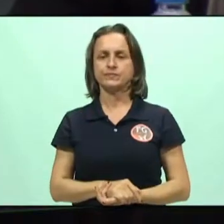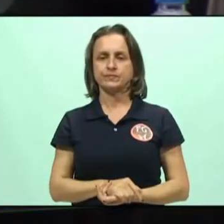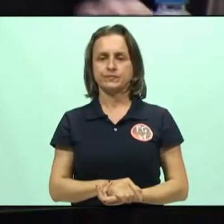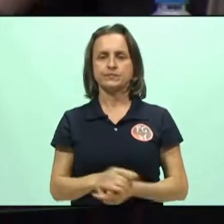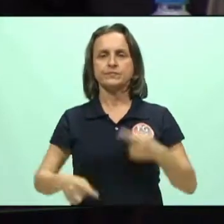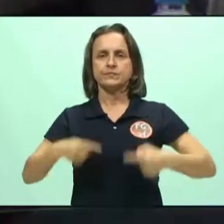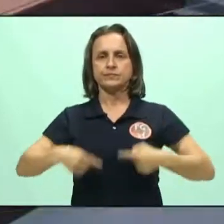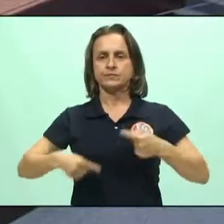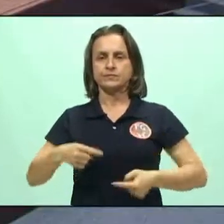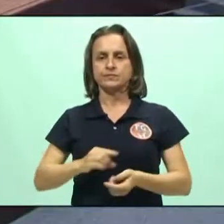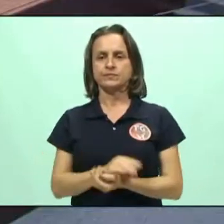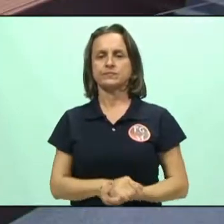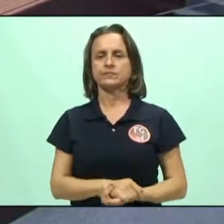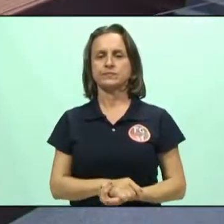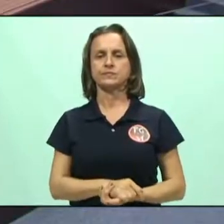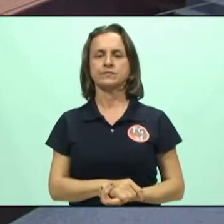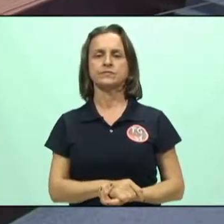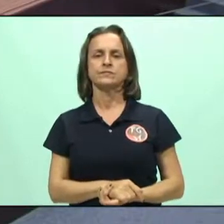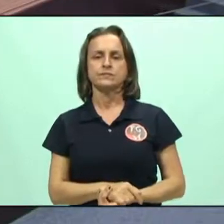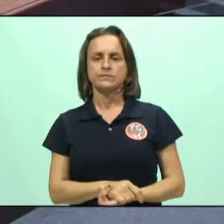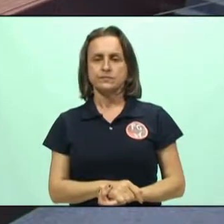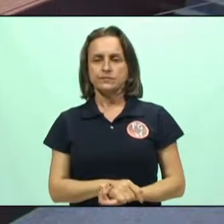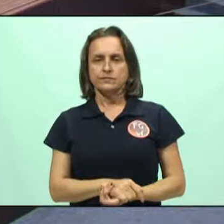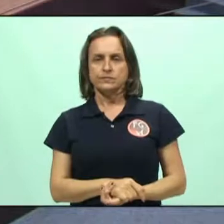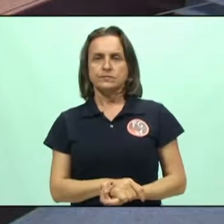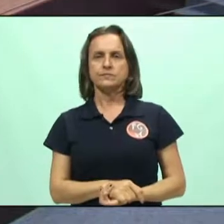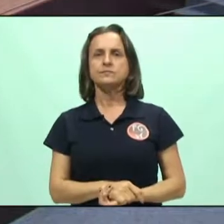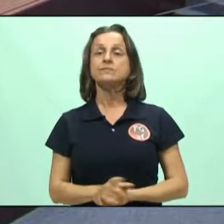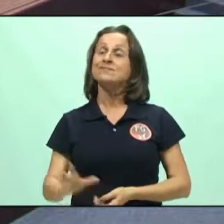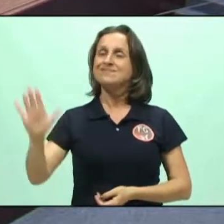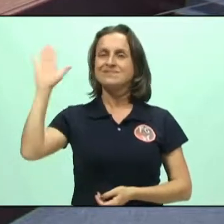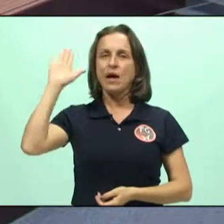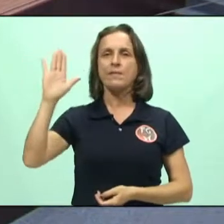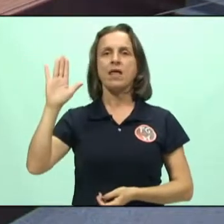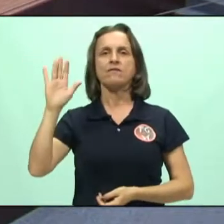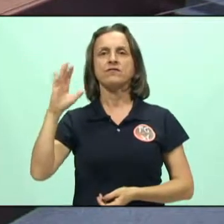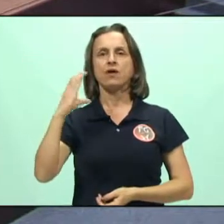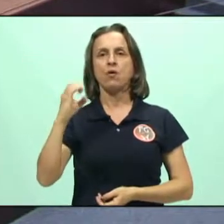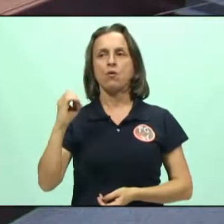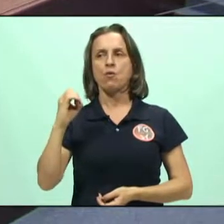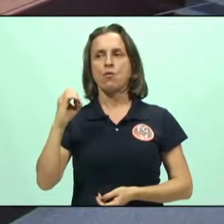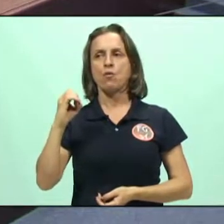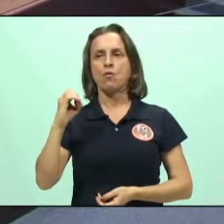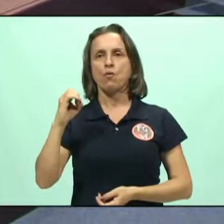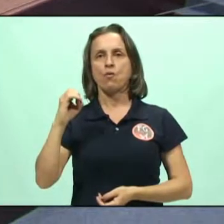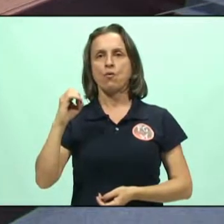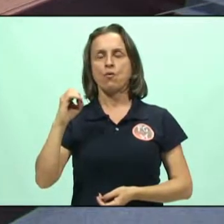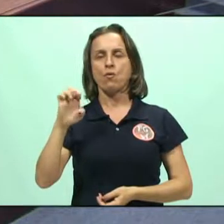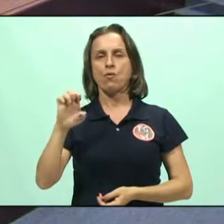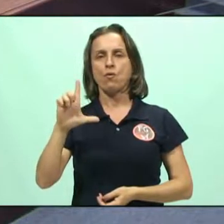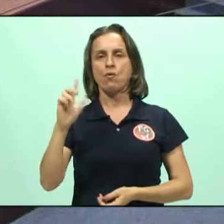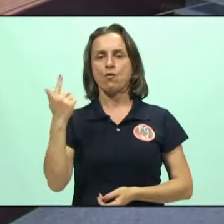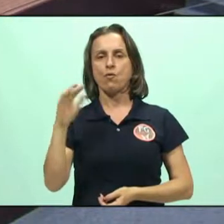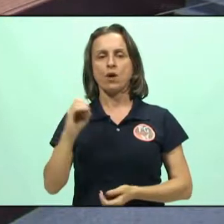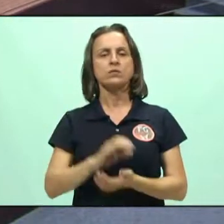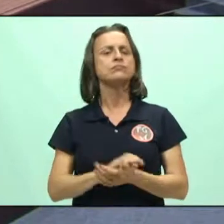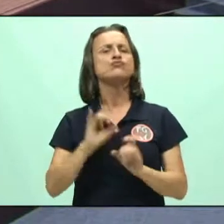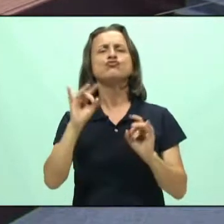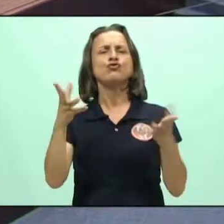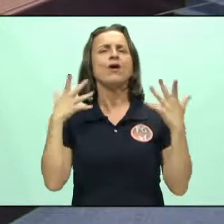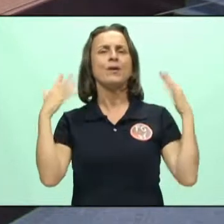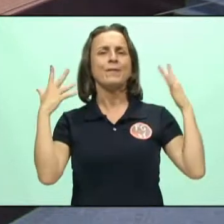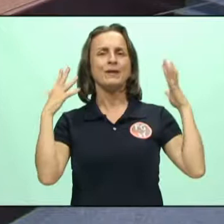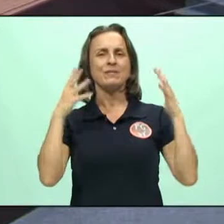continuação a palavra Presidente a palavra o presidente eu vou só parabenizar o vereador Gilberto